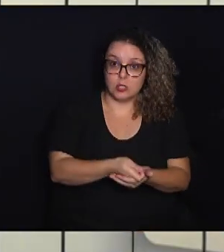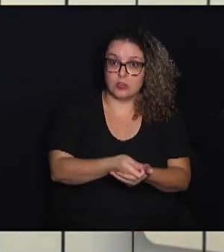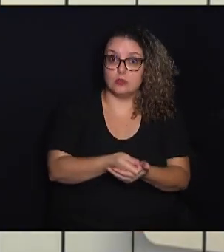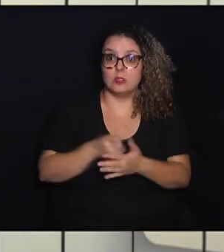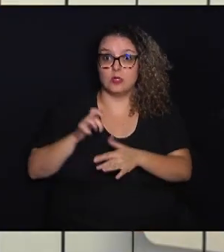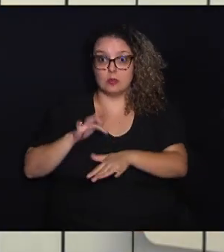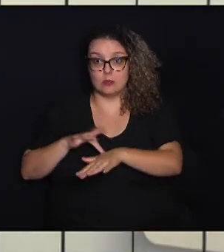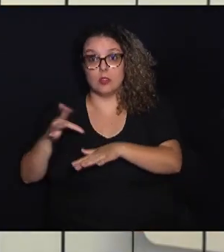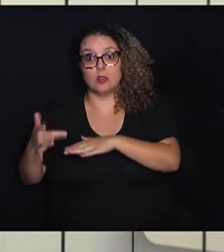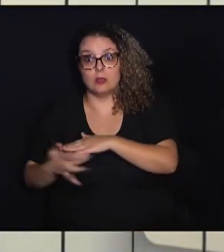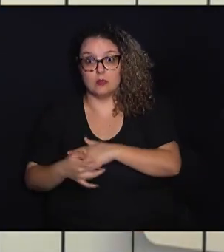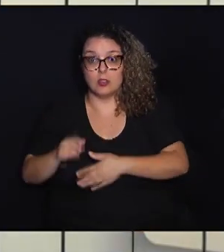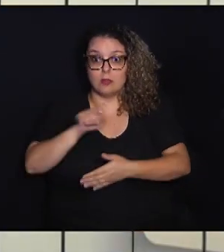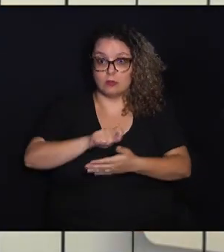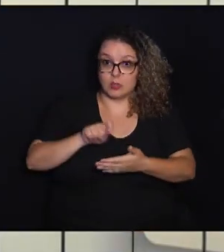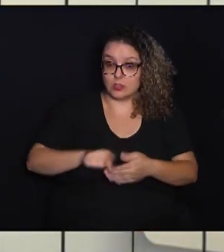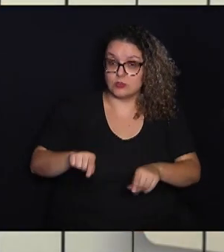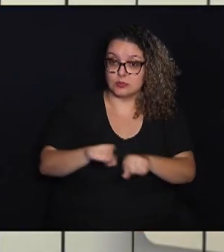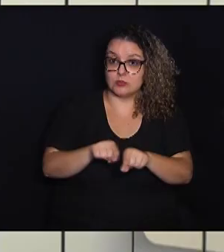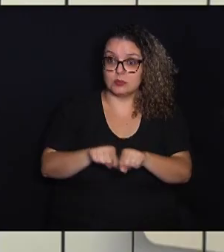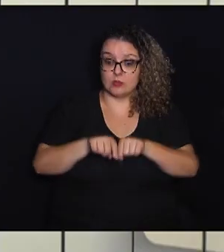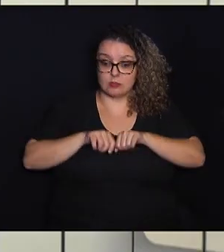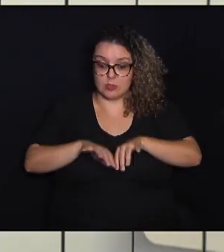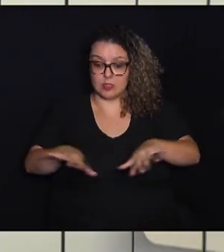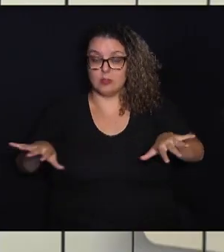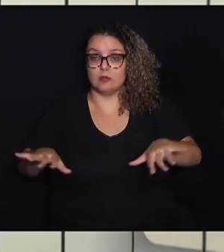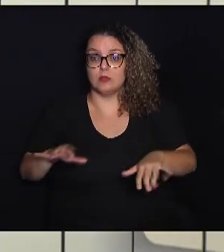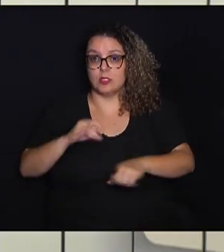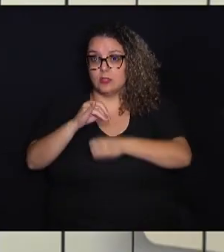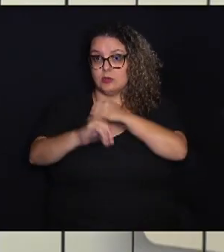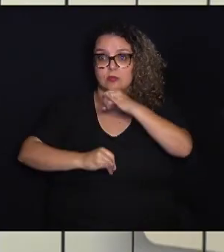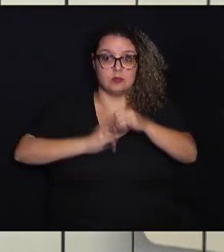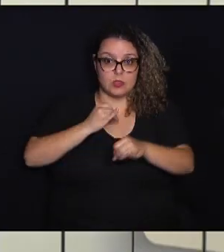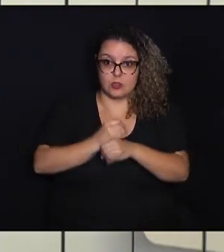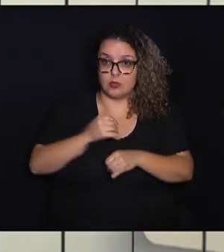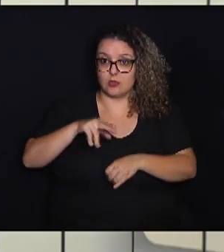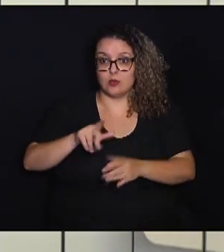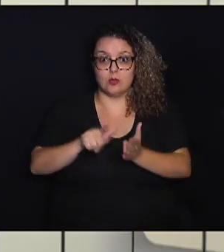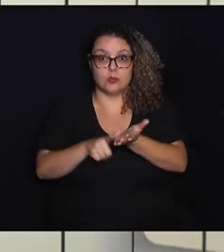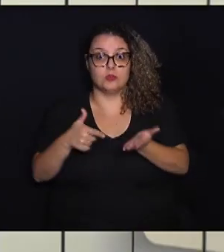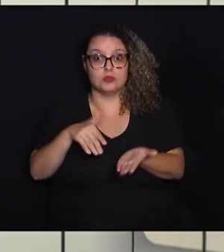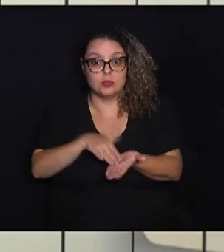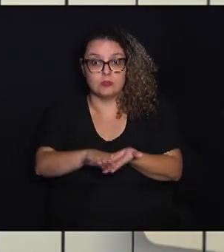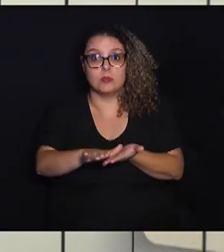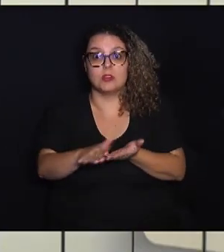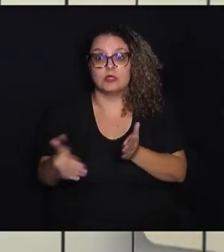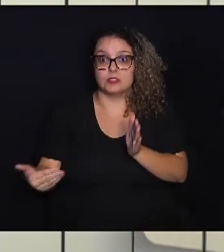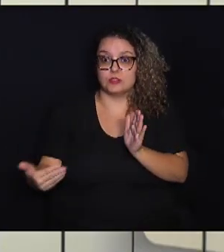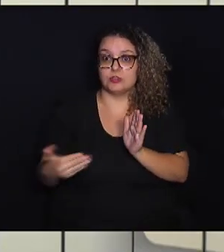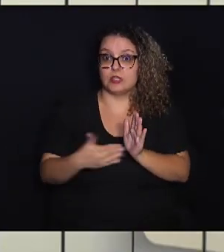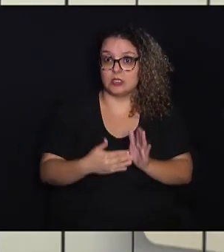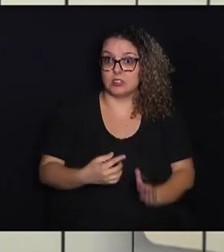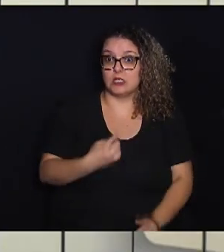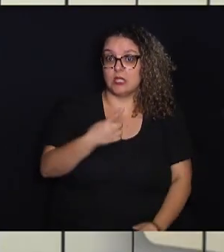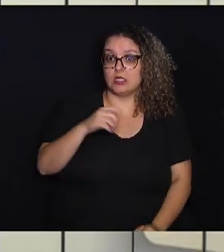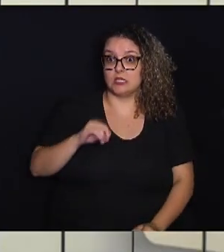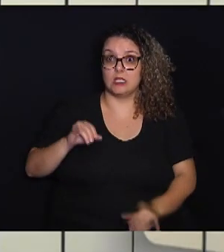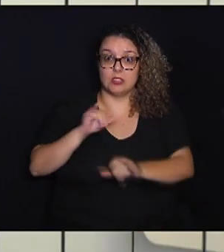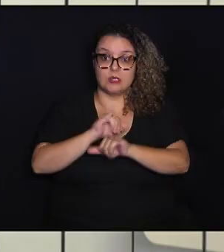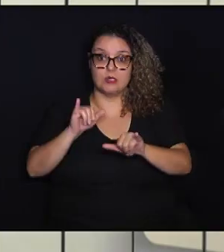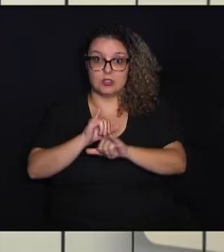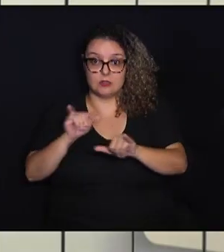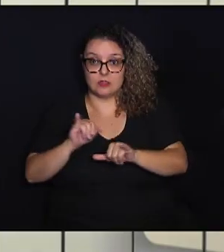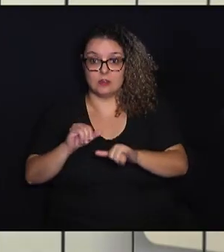imprensa escrita e reprodução na internet ou de jornal impresso de até 10 anúncios de